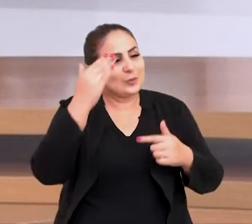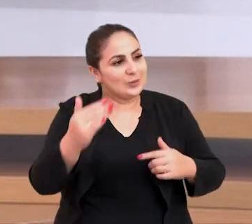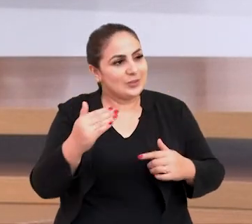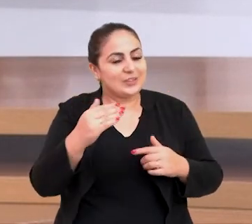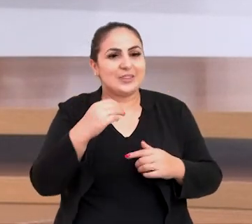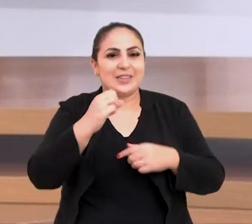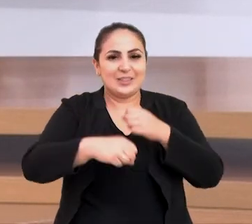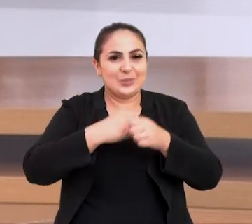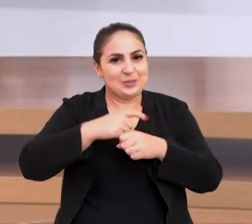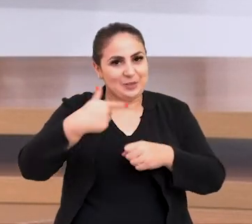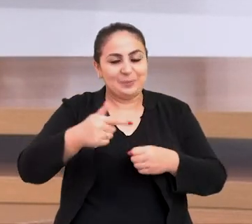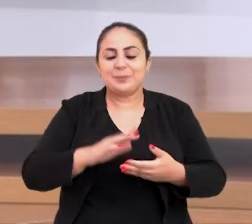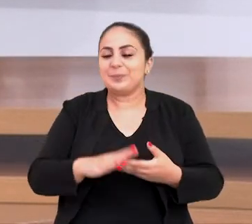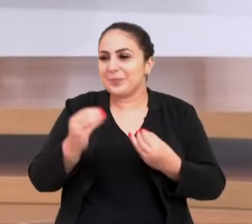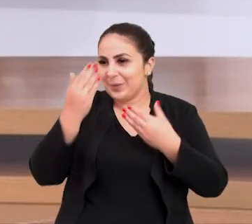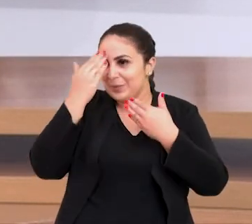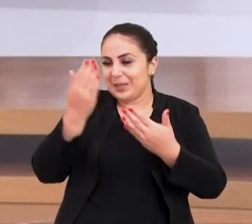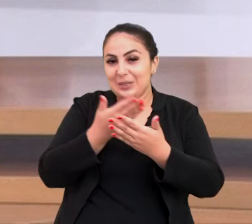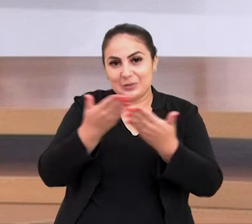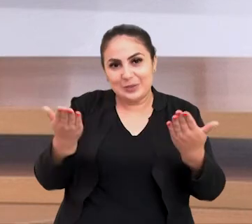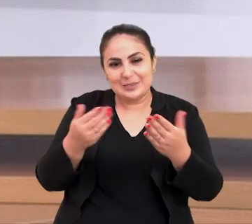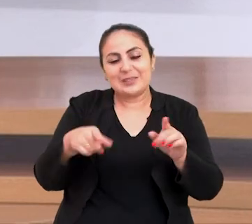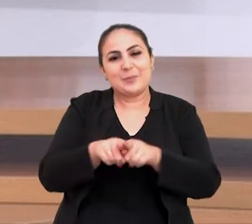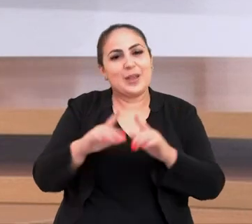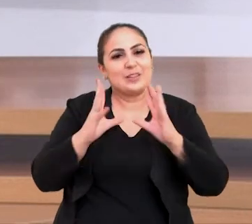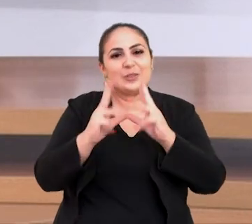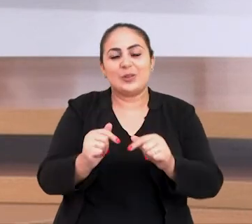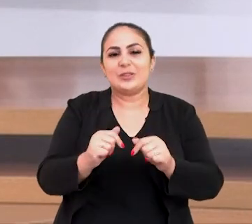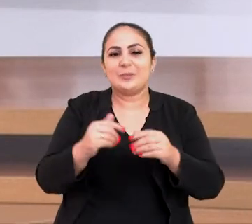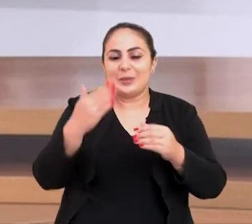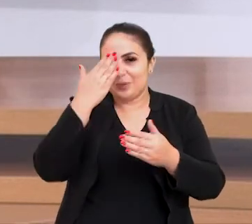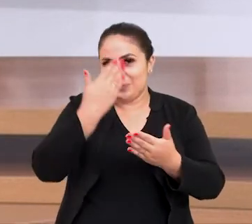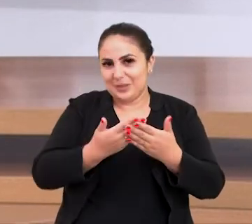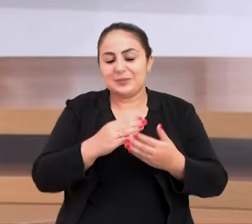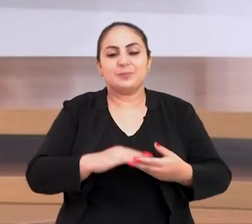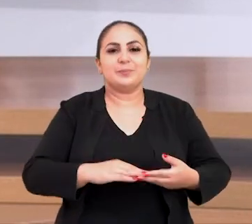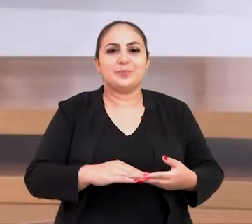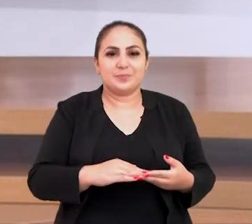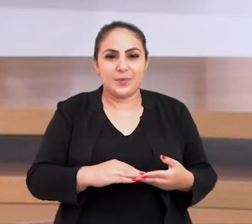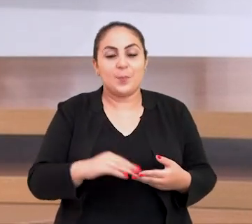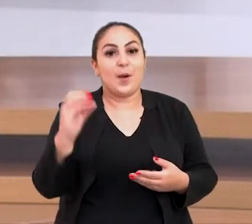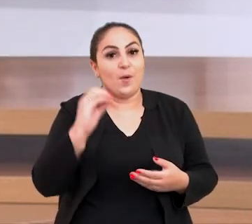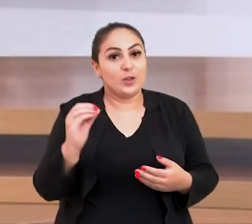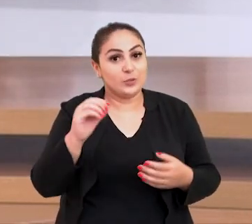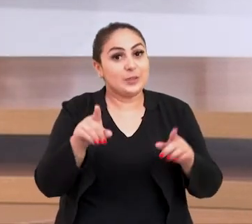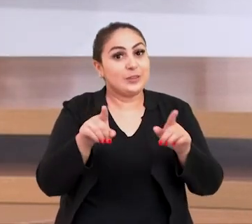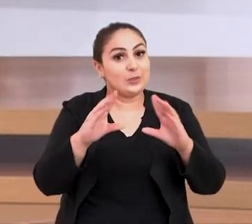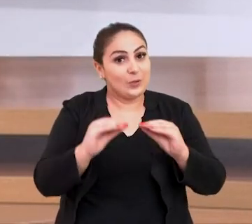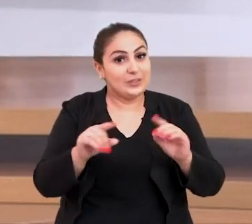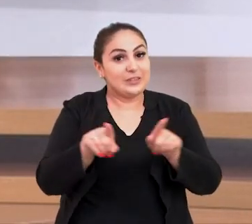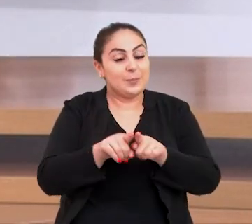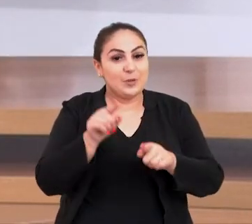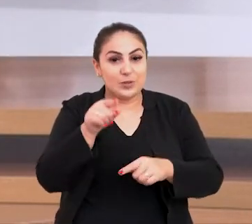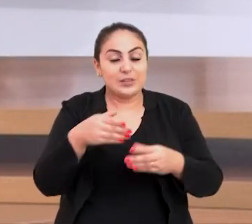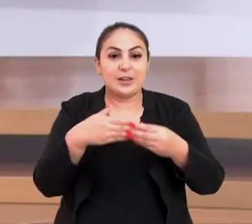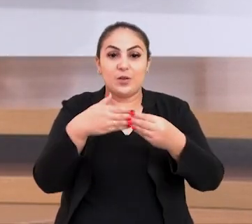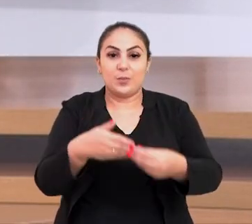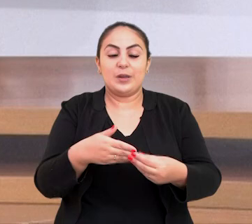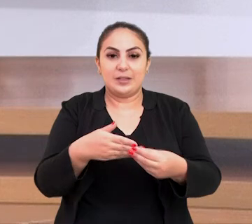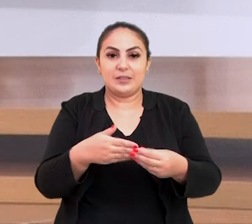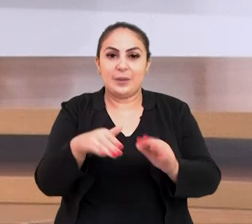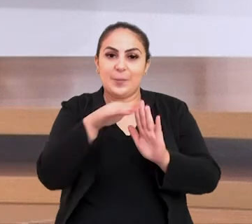sorte, sucesso a partir do ano que vem. Obrigado a vocês e obrigado a todos aí pela confiança. Uma ótima noite também a você